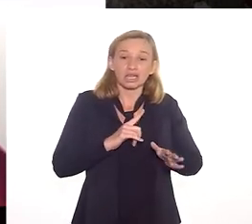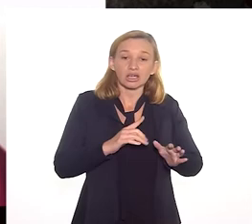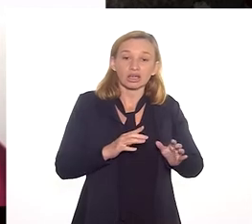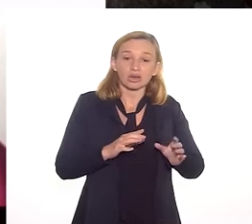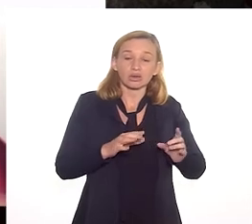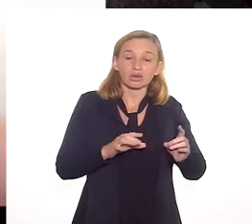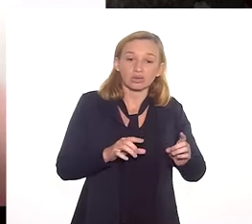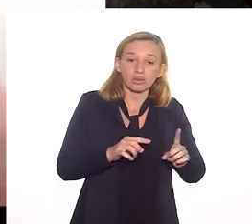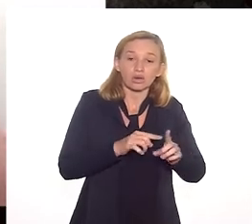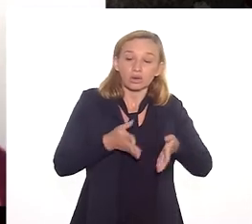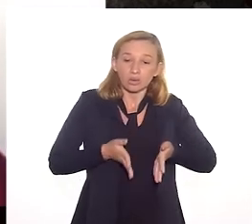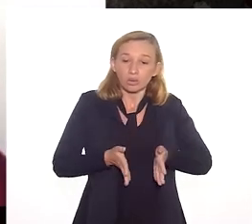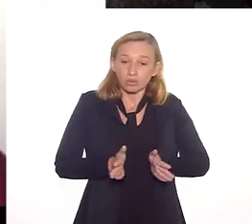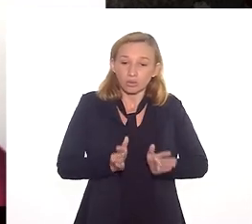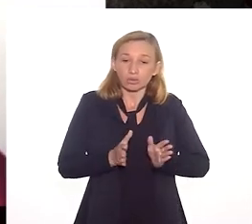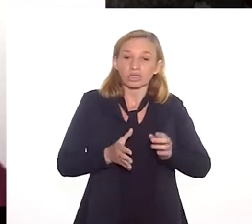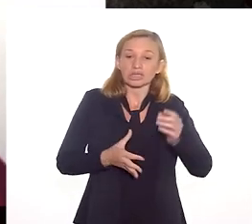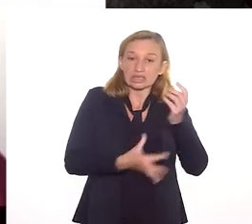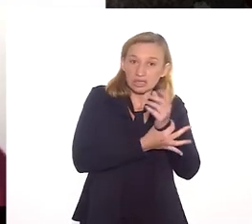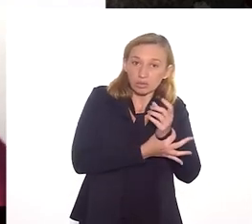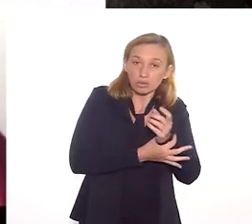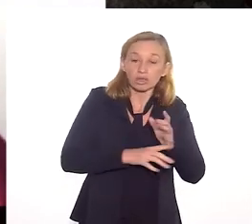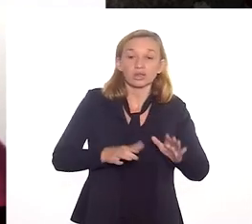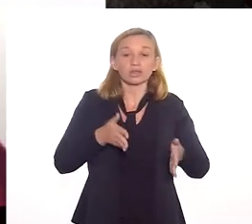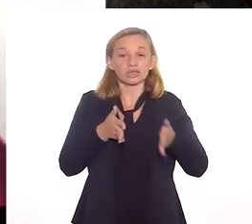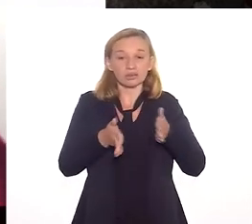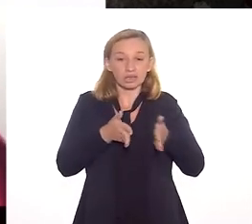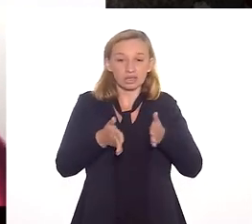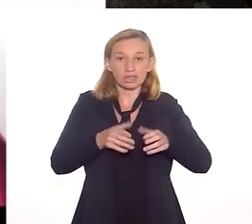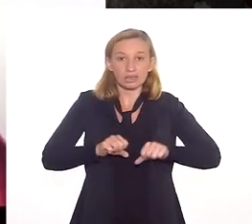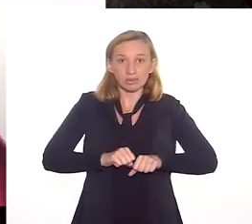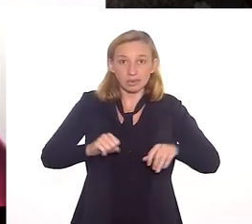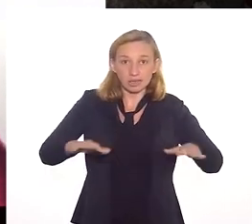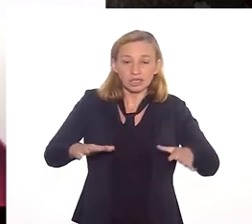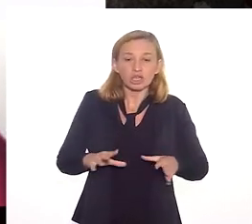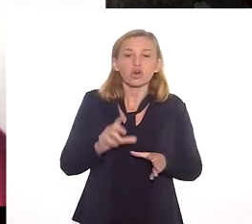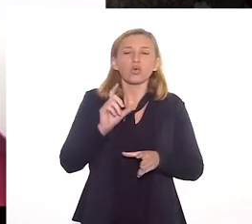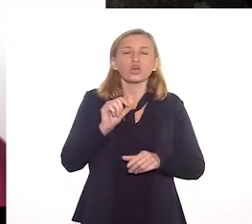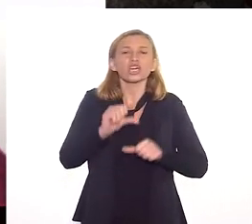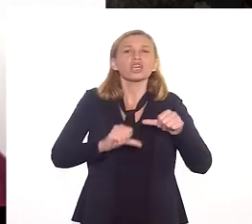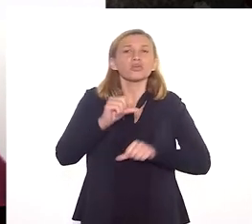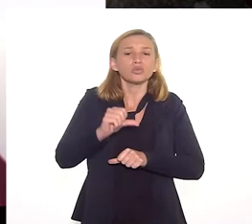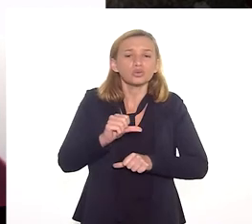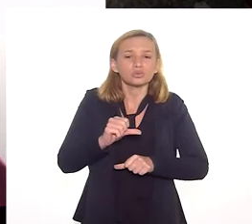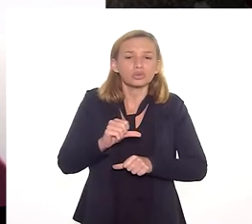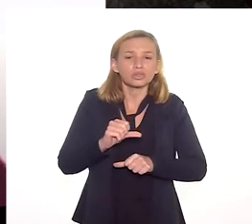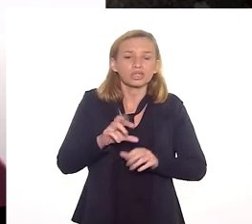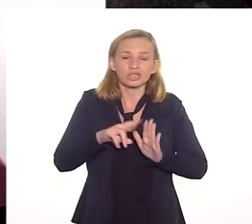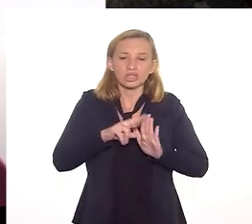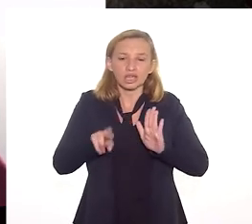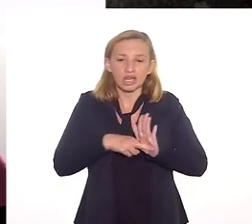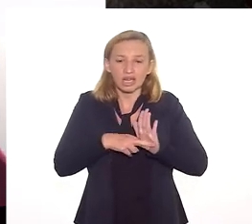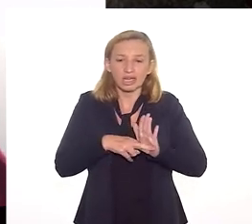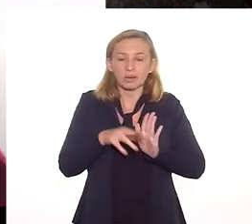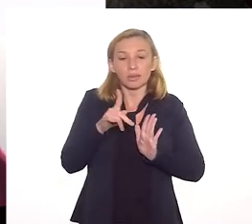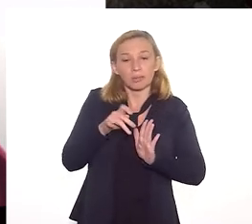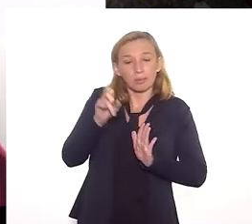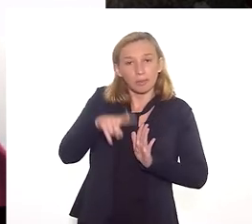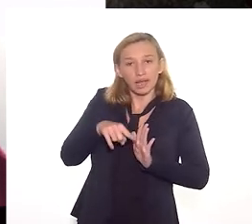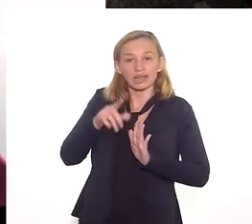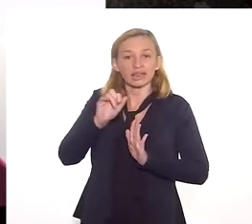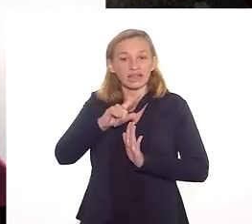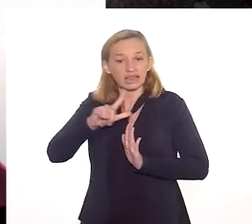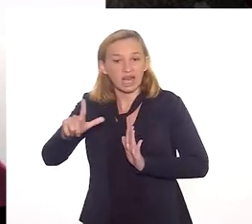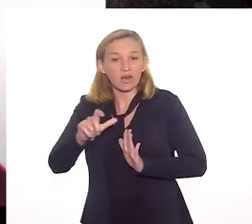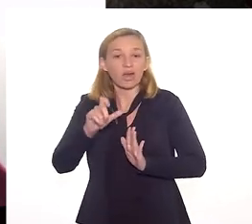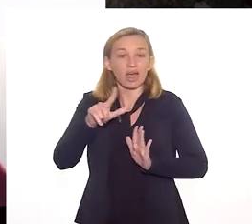gestação segura, um parto seguro, enfim. Durante essa pandemia, o que que muda de recomendação sobre esse pré-natal?